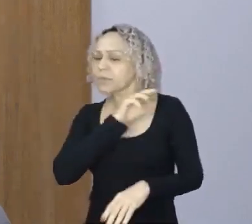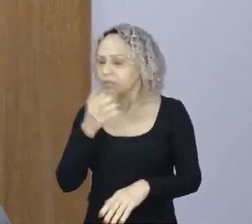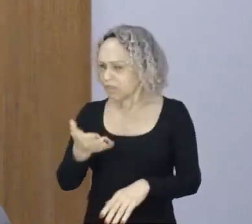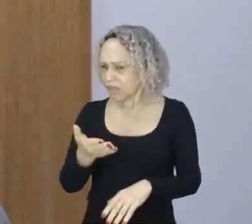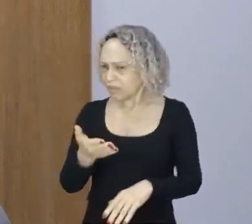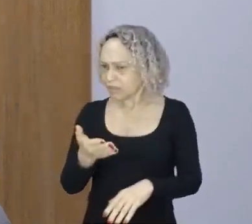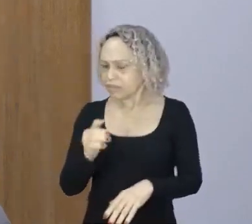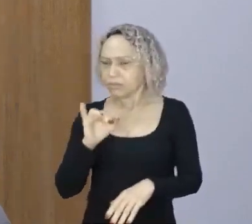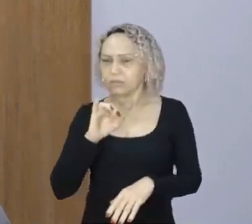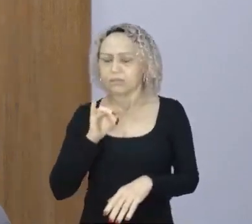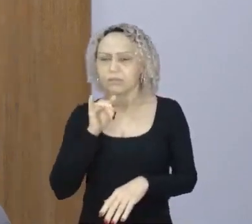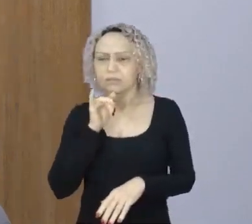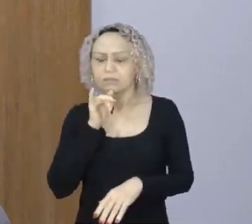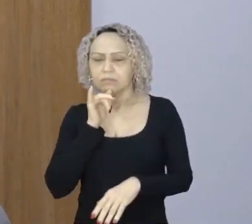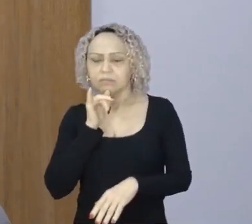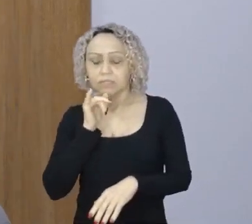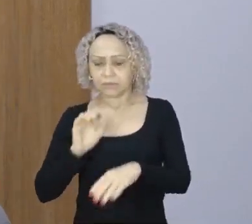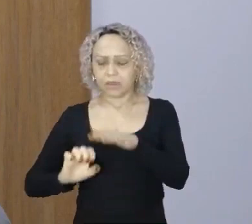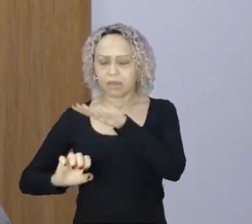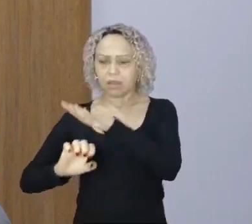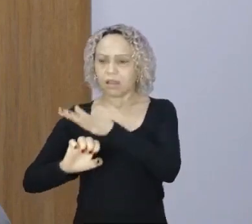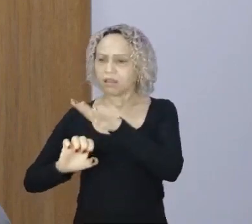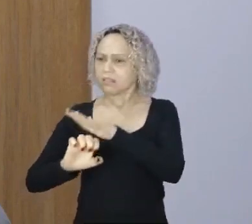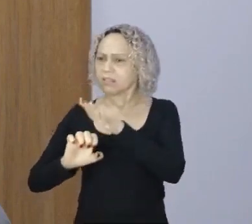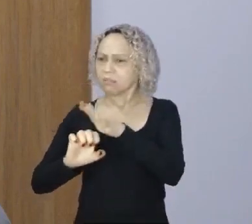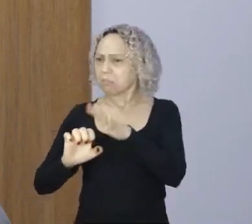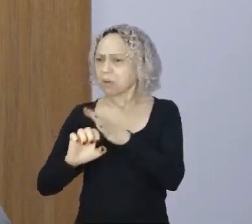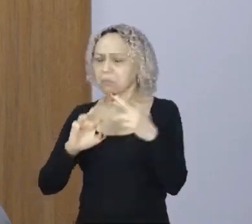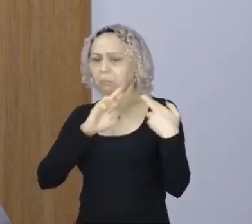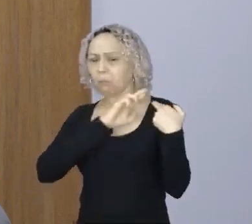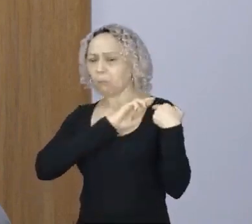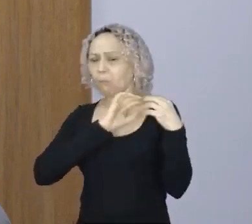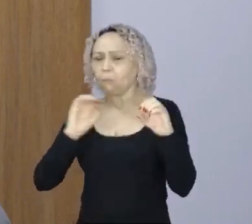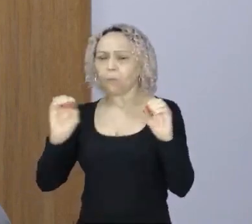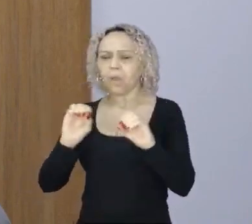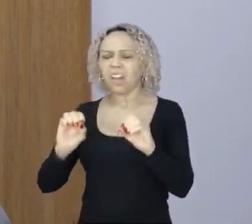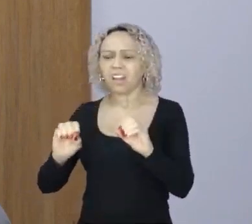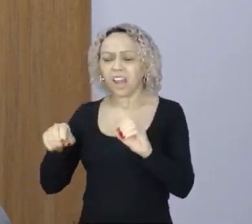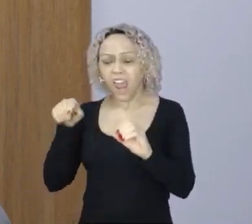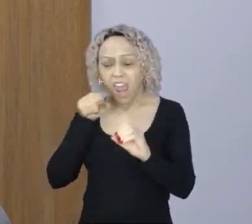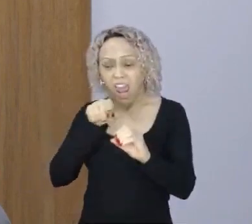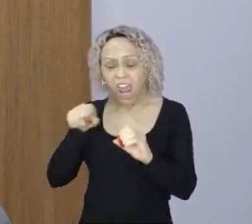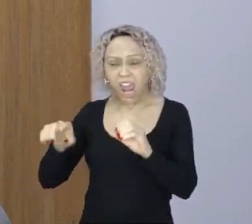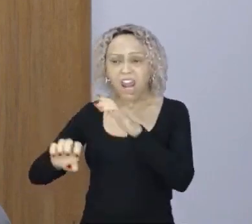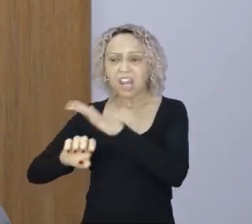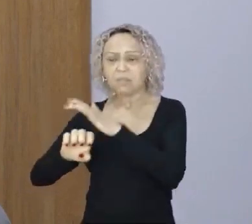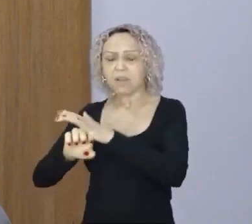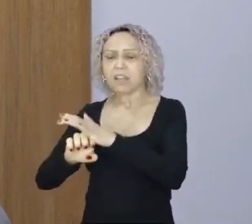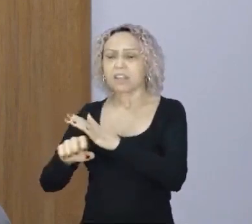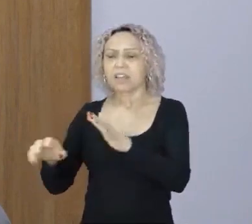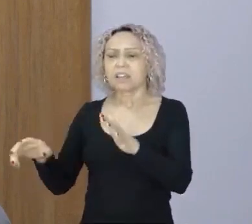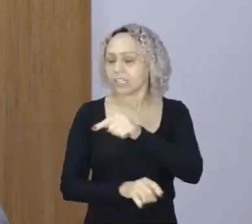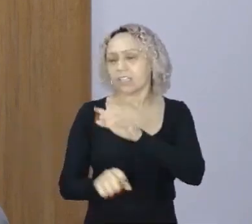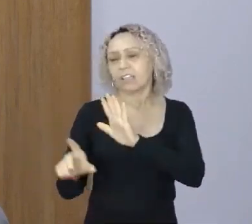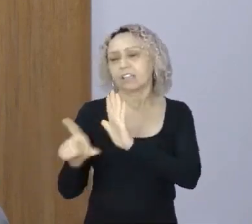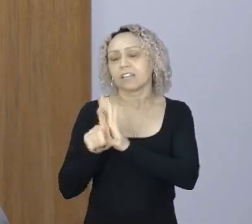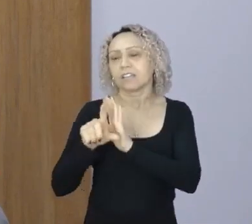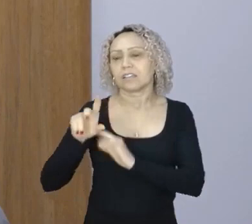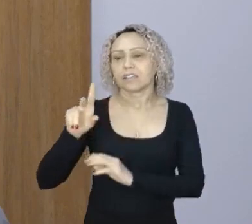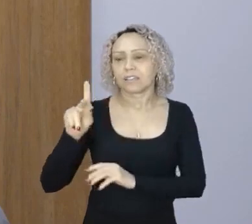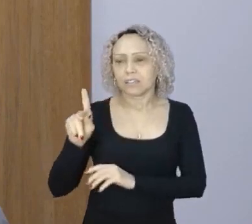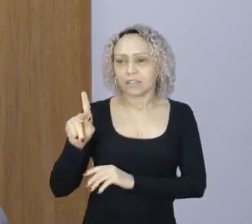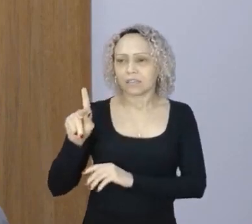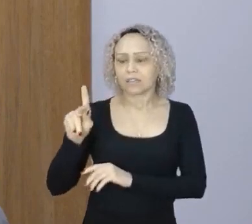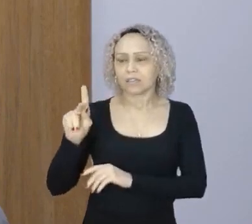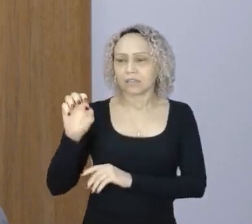não cumprem com a sua função, né? Praticam os crimes, mas não tem punição nenhuma. Então,